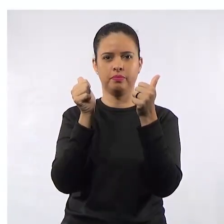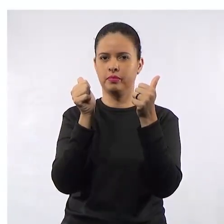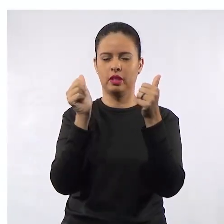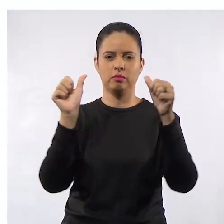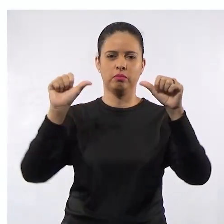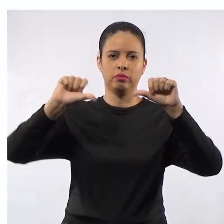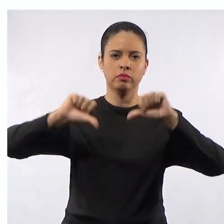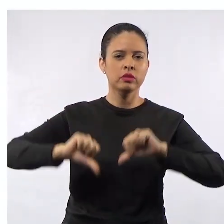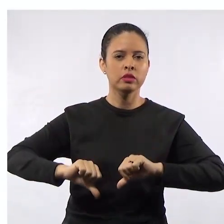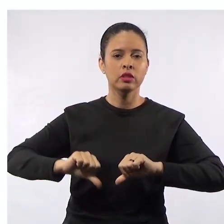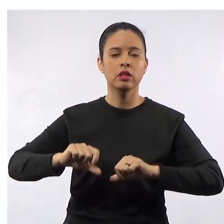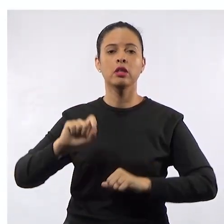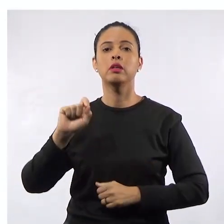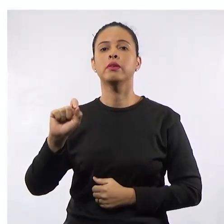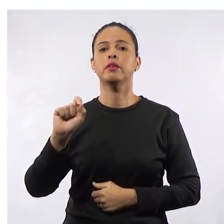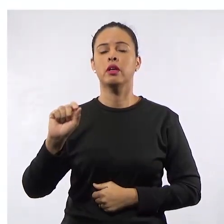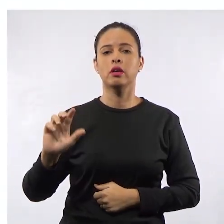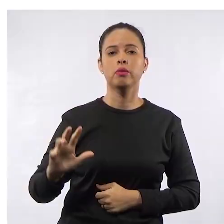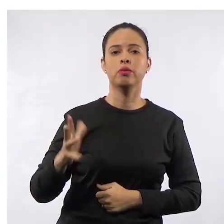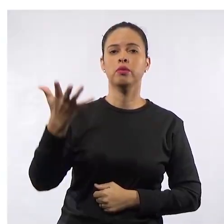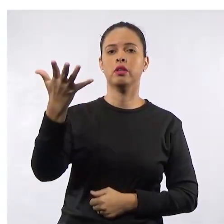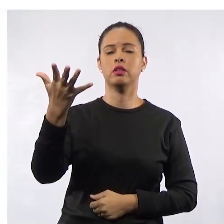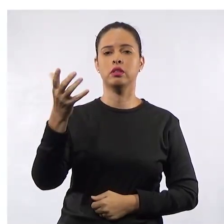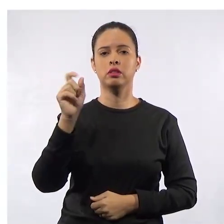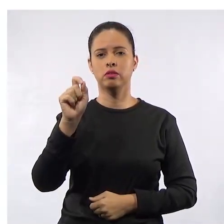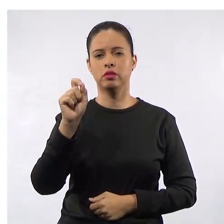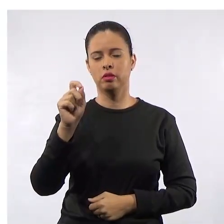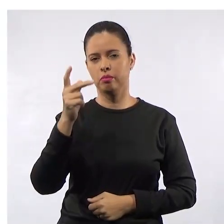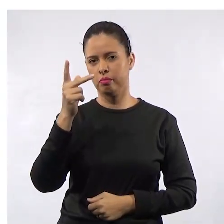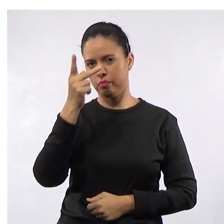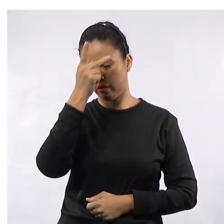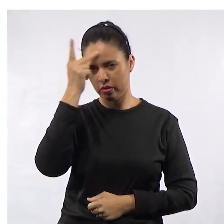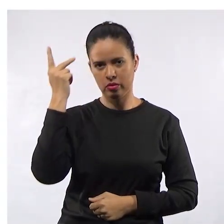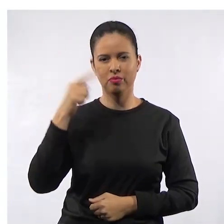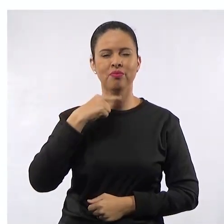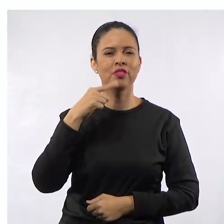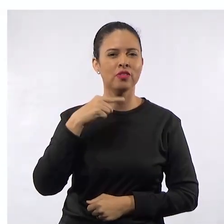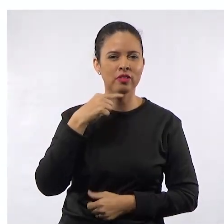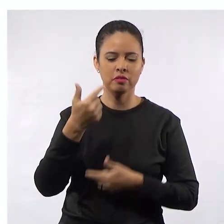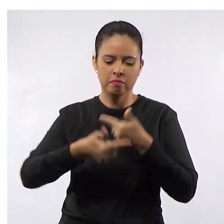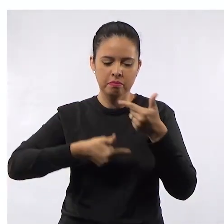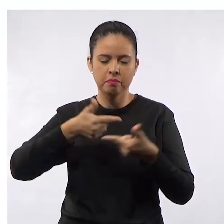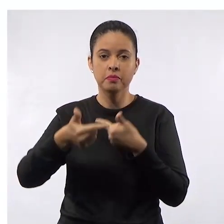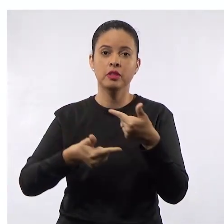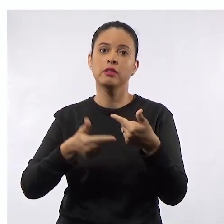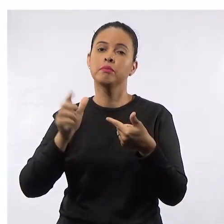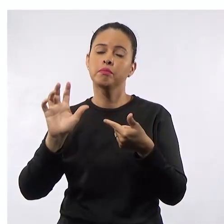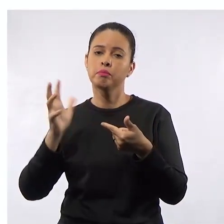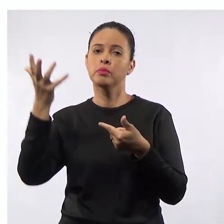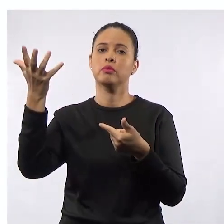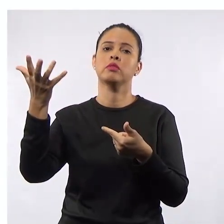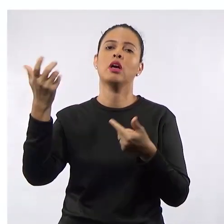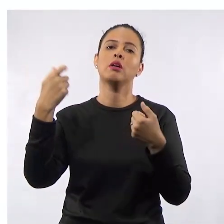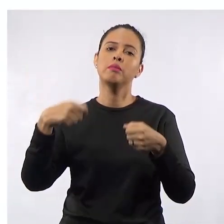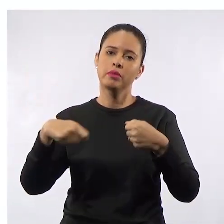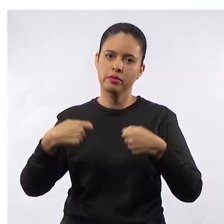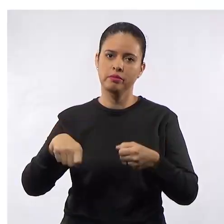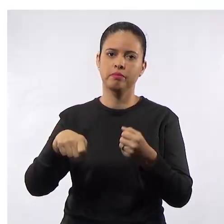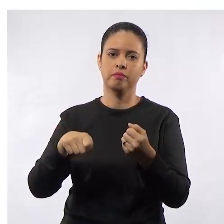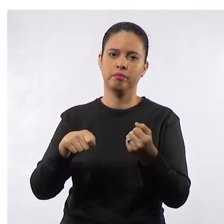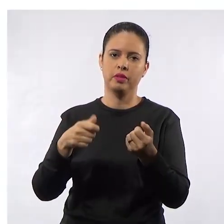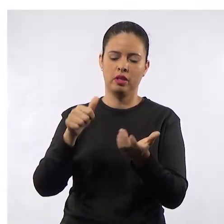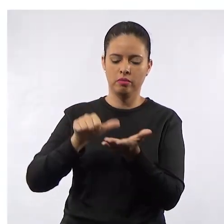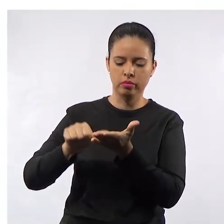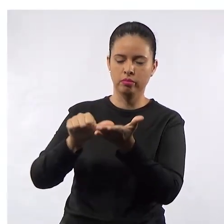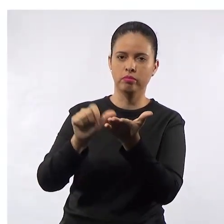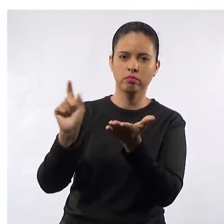de forma plena Então passou a ser um incapaz Então isso é uma situação de incapacidade